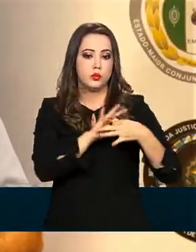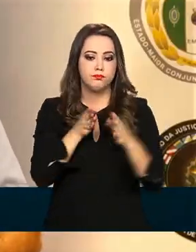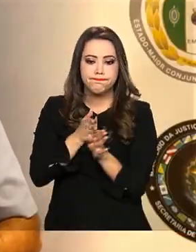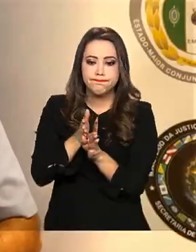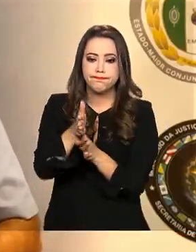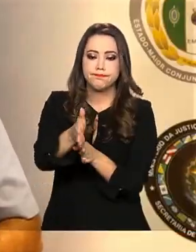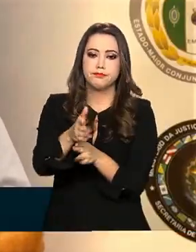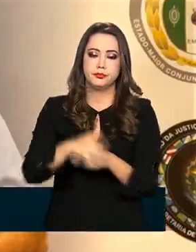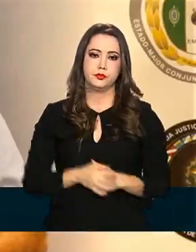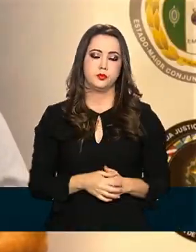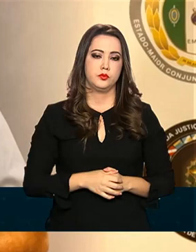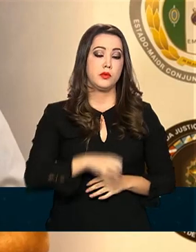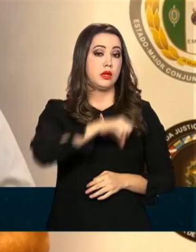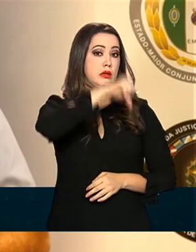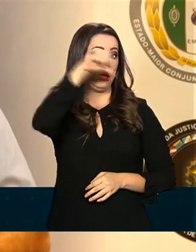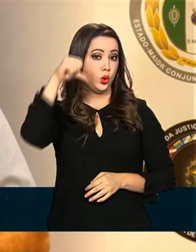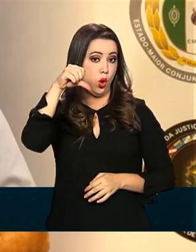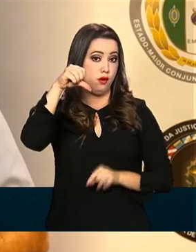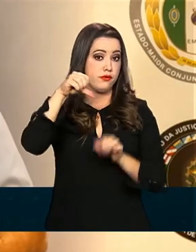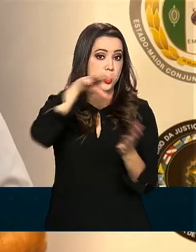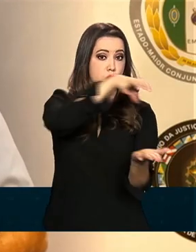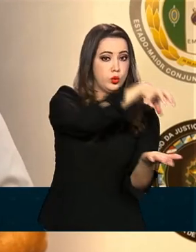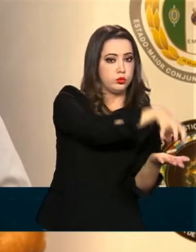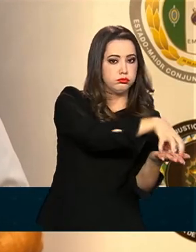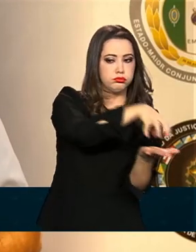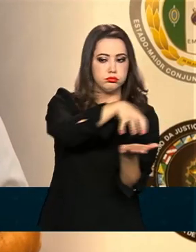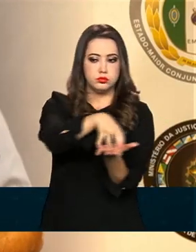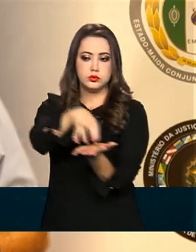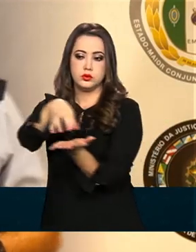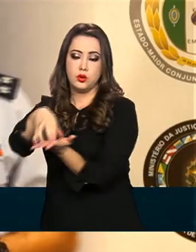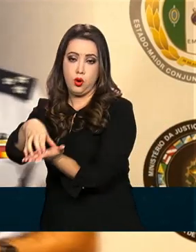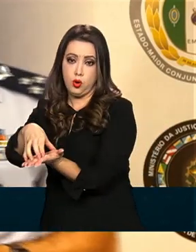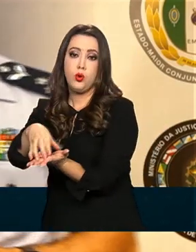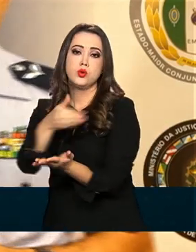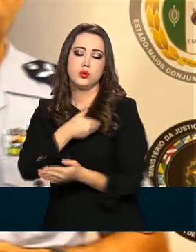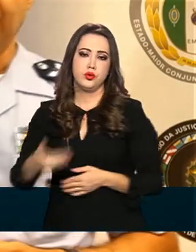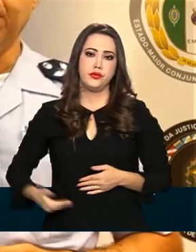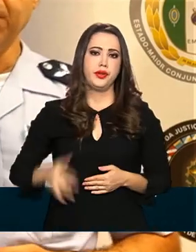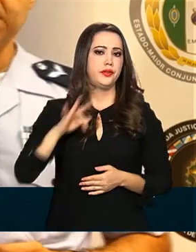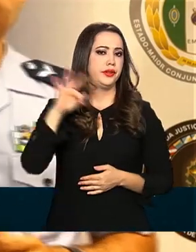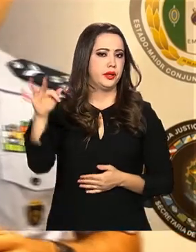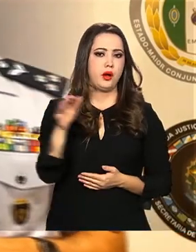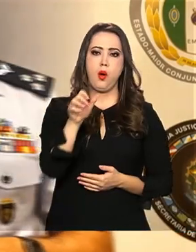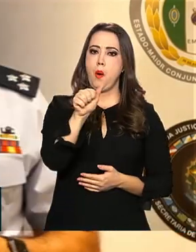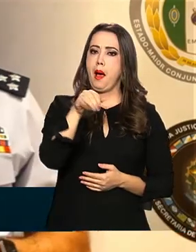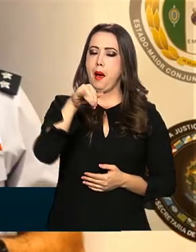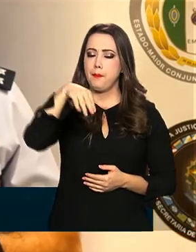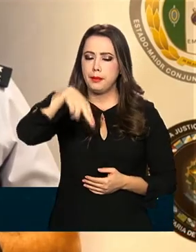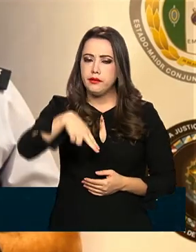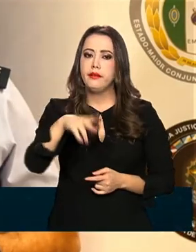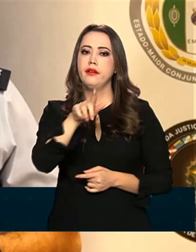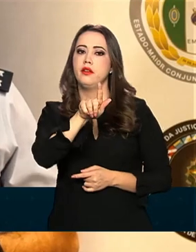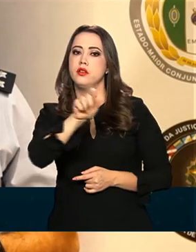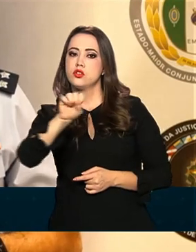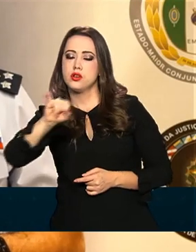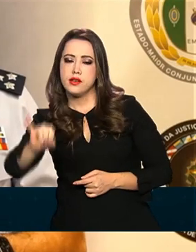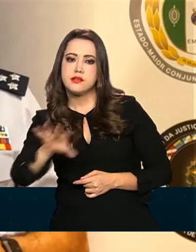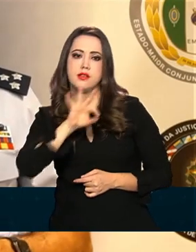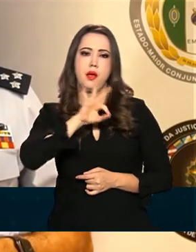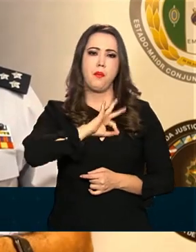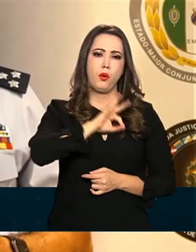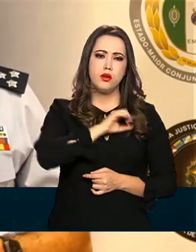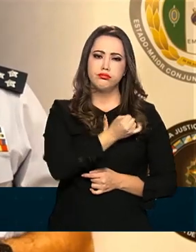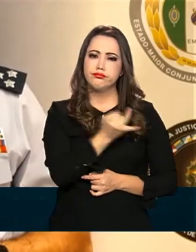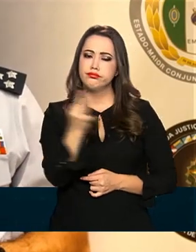conta com 9 órgãos do governo federal, quais sejam o GSI, a ABIN, a Polícia Federal, a Polícia Rodoviária Federal,